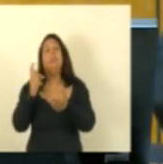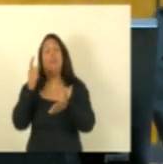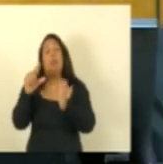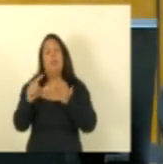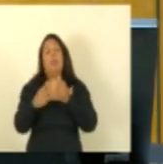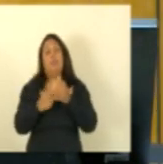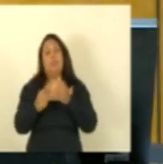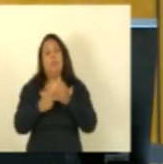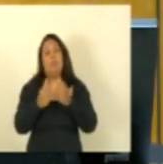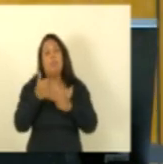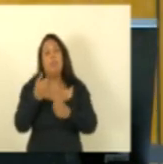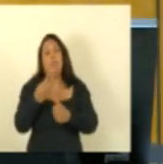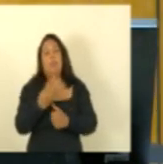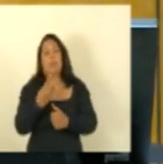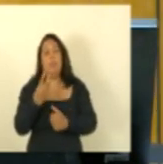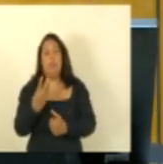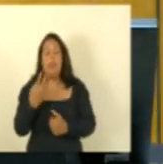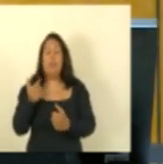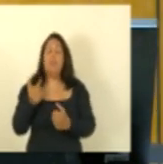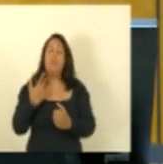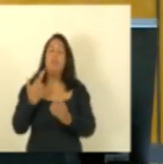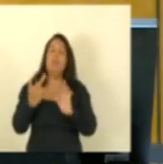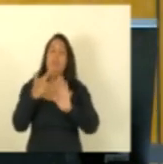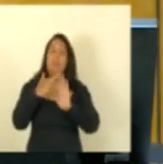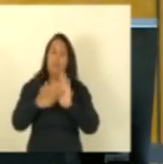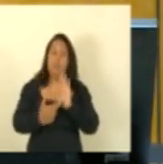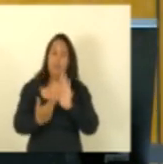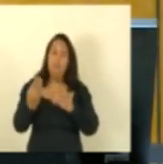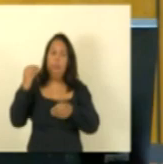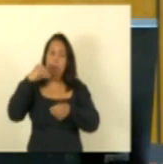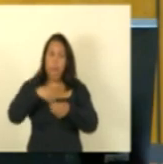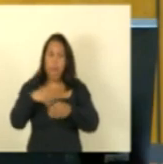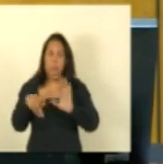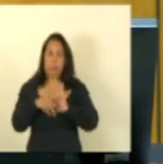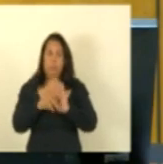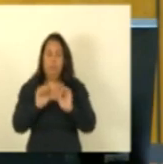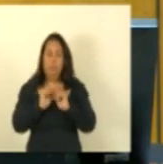artigo 143 do Regimento Interno e